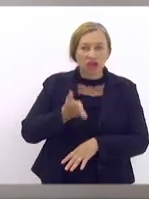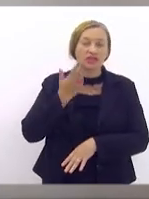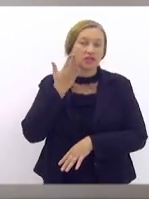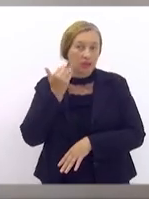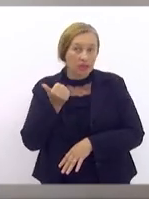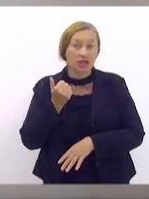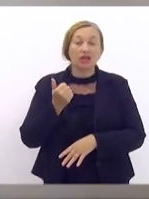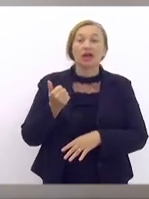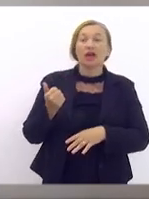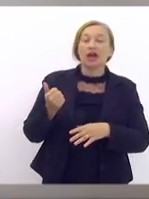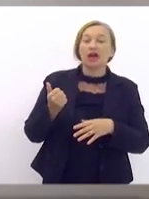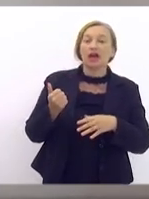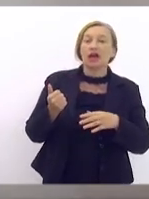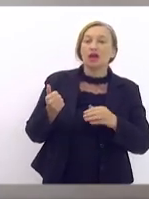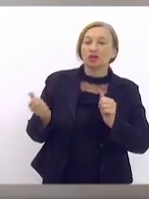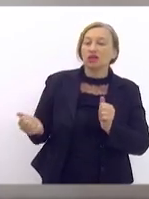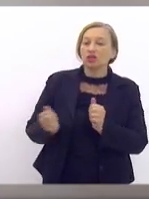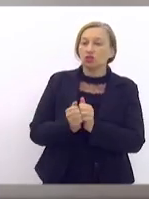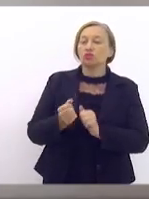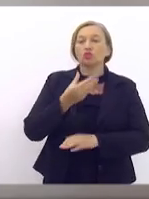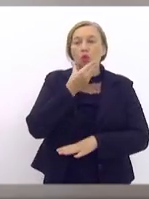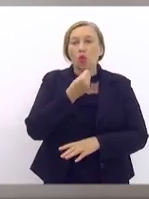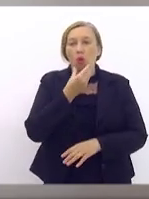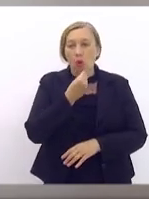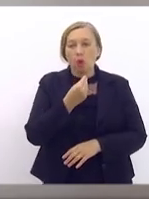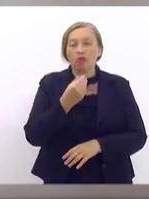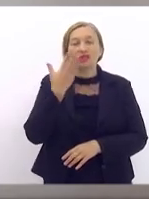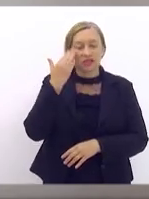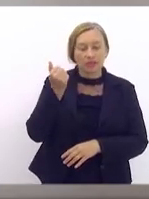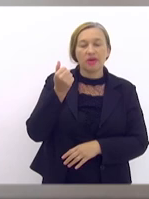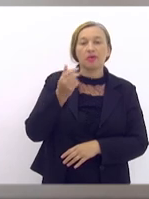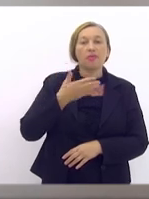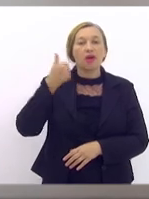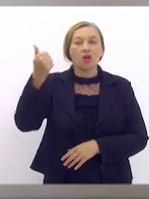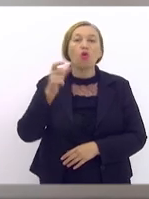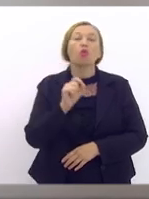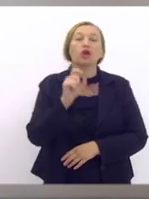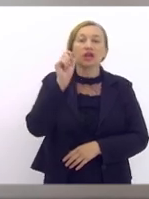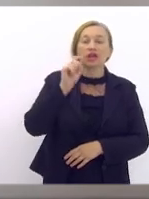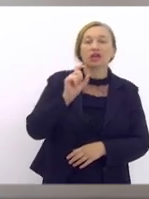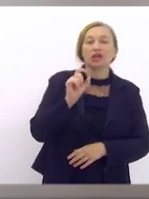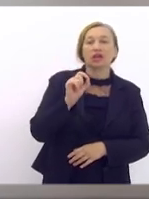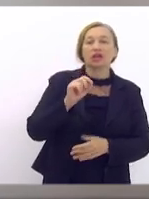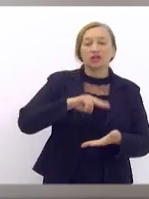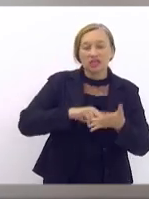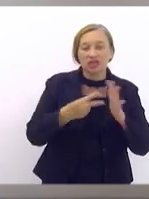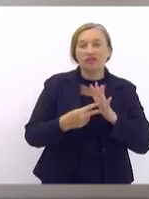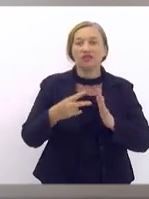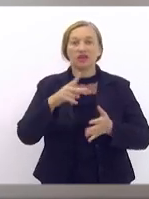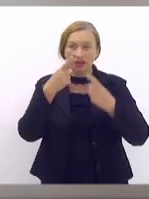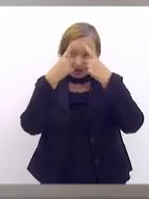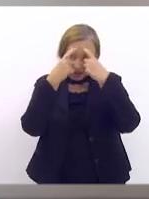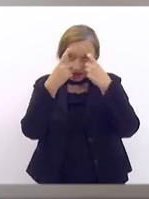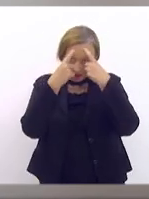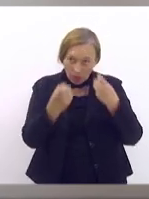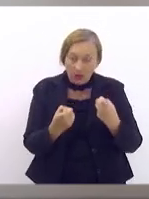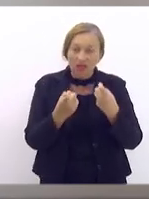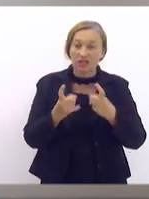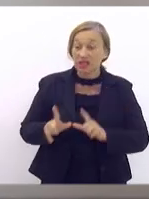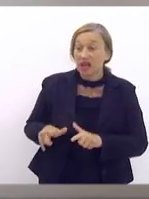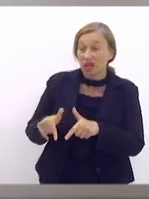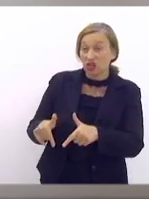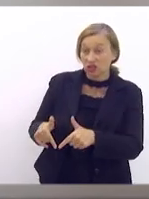para perto e que eles se conscientizem também do que é a violência e como eles podem frear as suas ações,